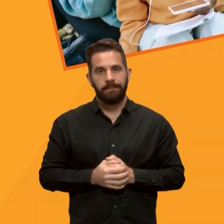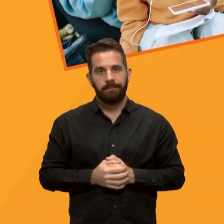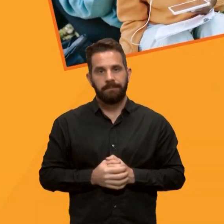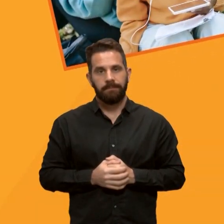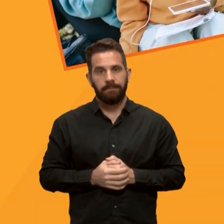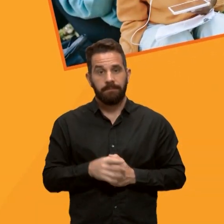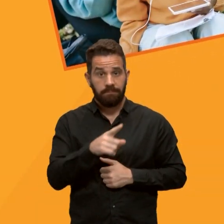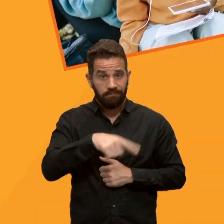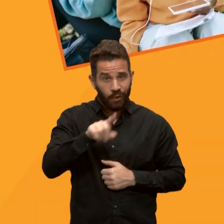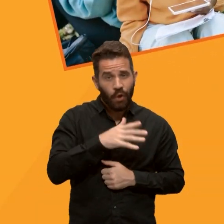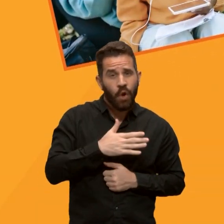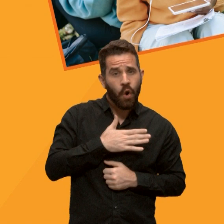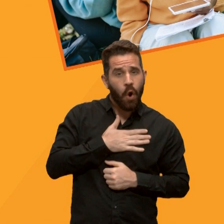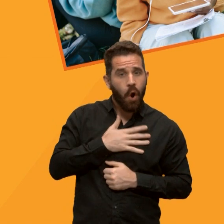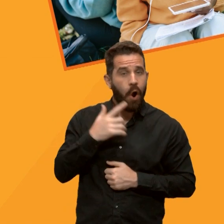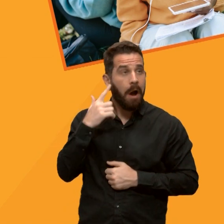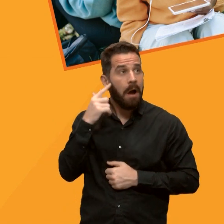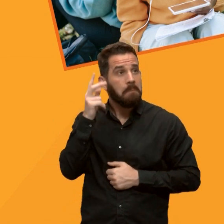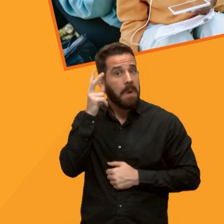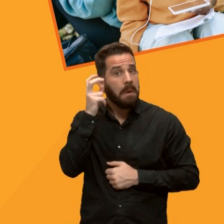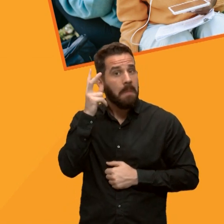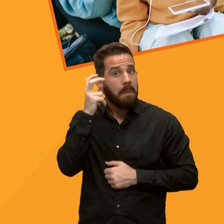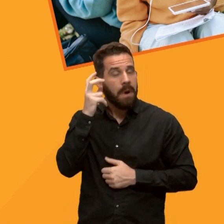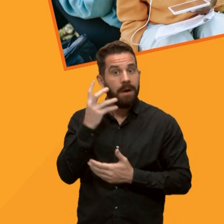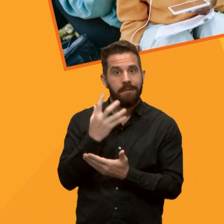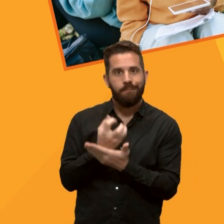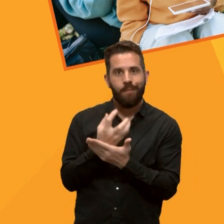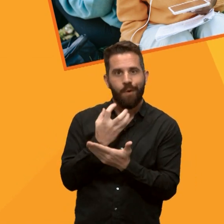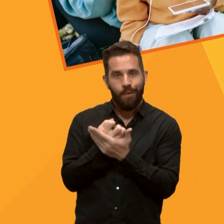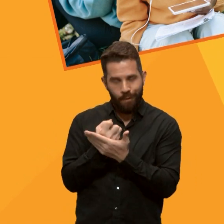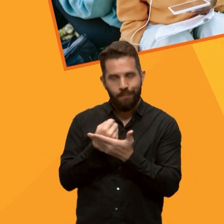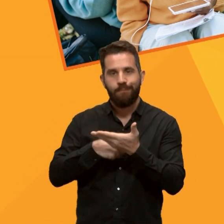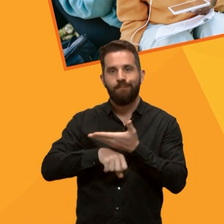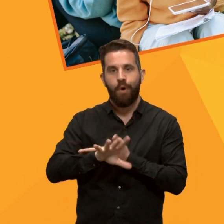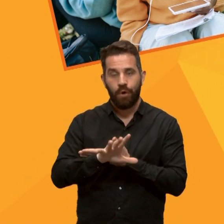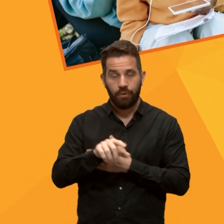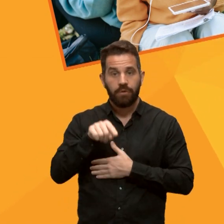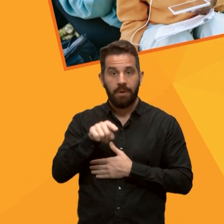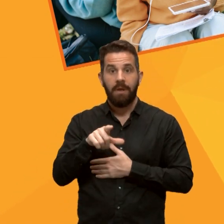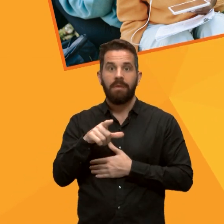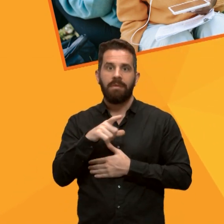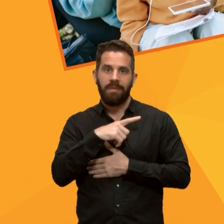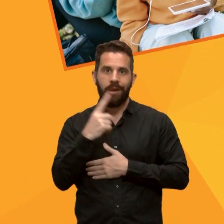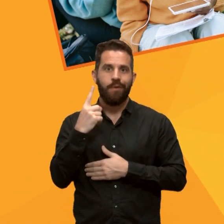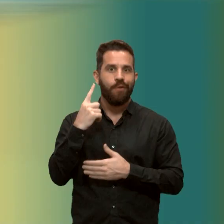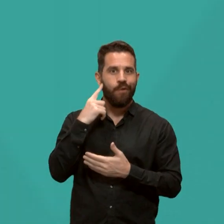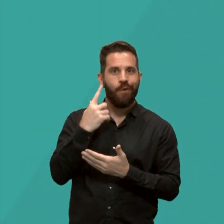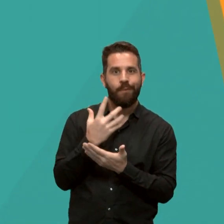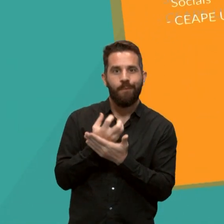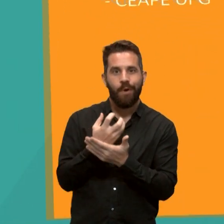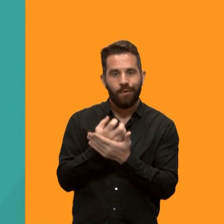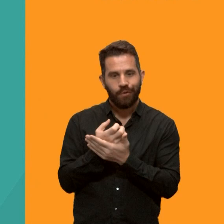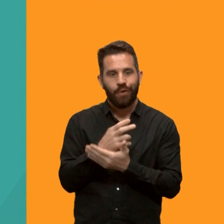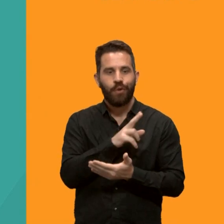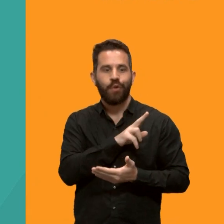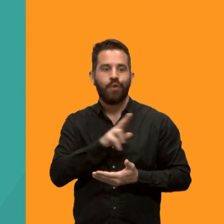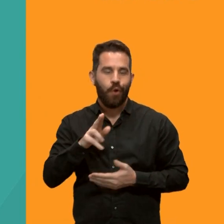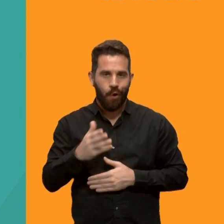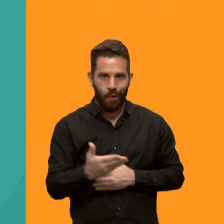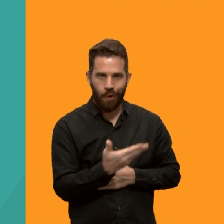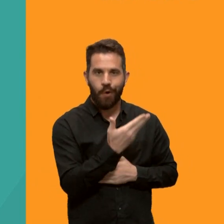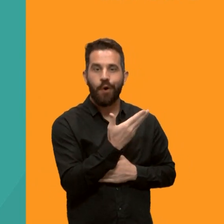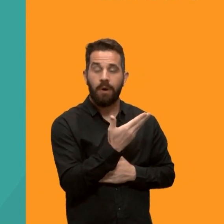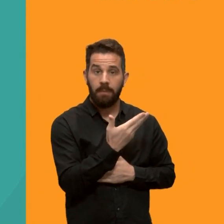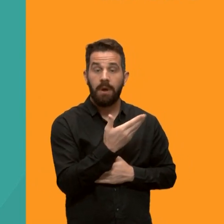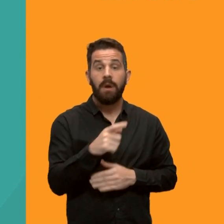Você gosta de ouvir podcast? Conheça o podcast Socializando UFG, um projeto